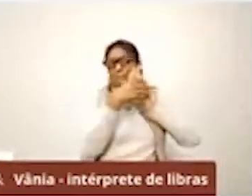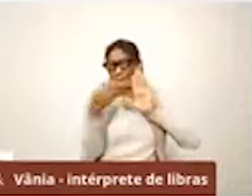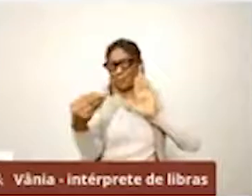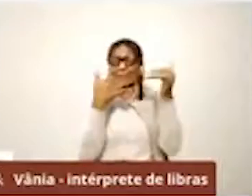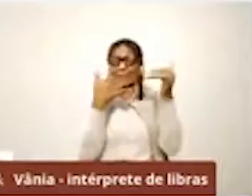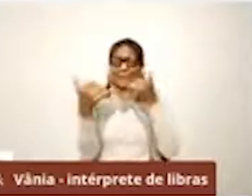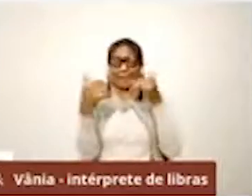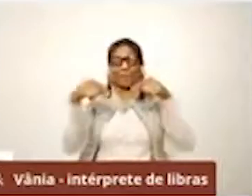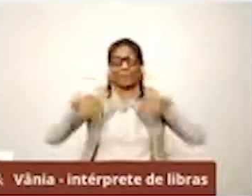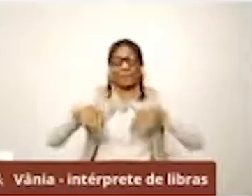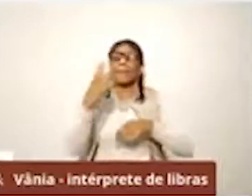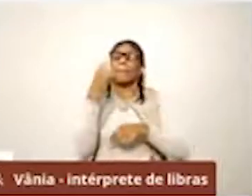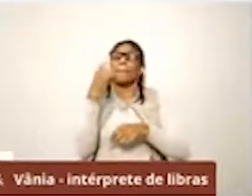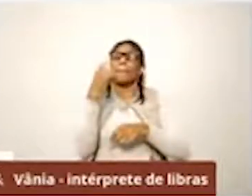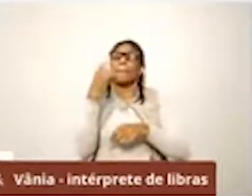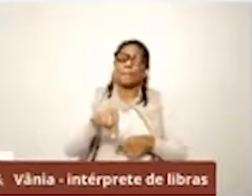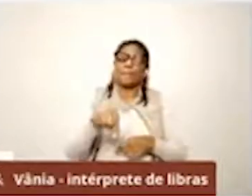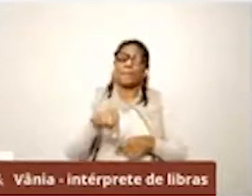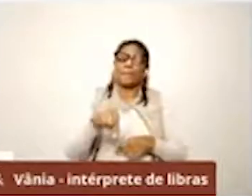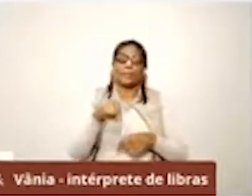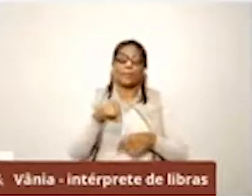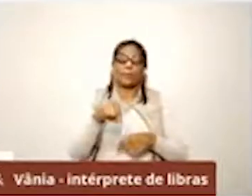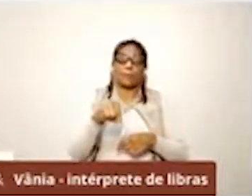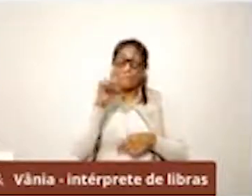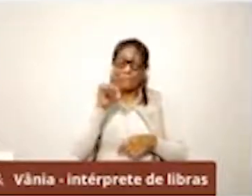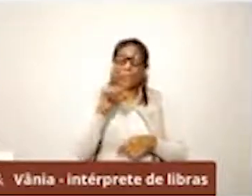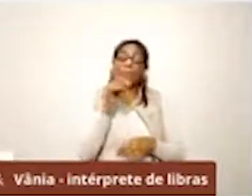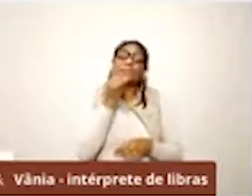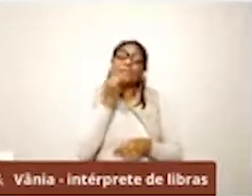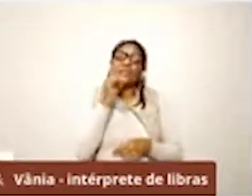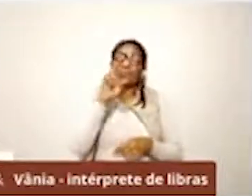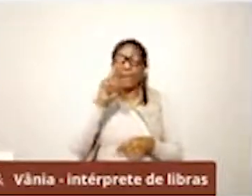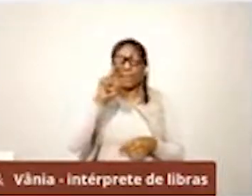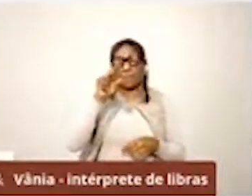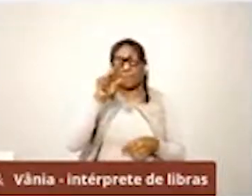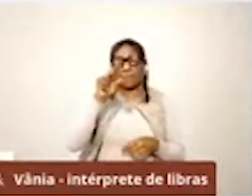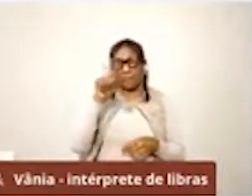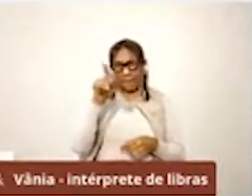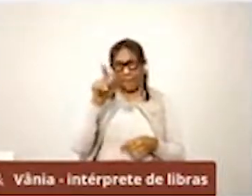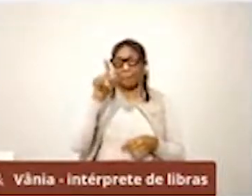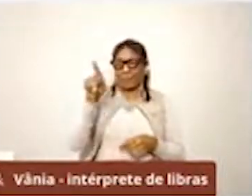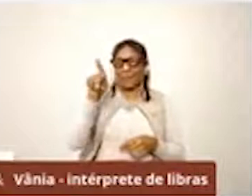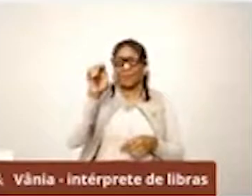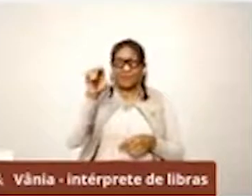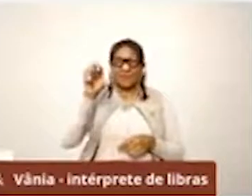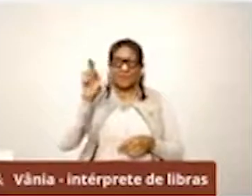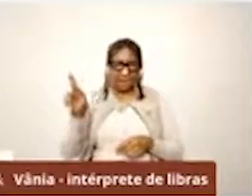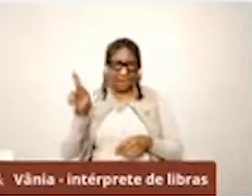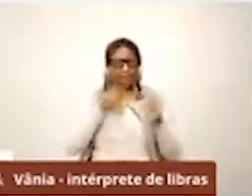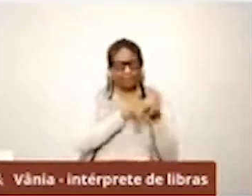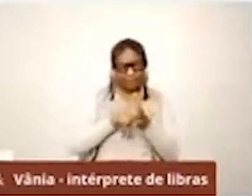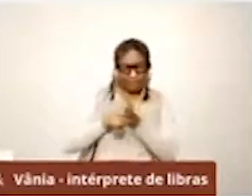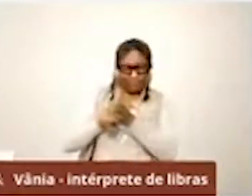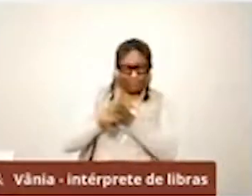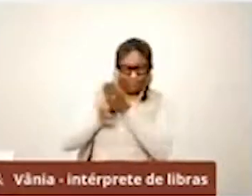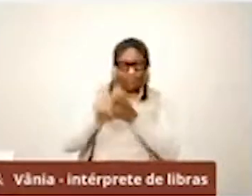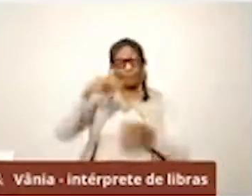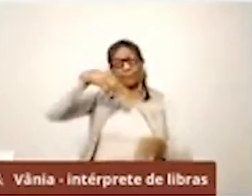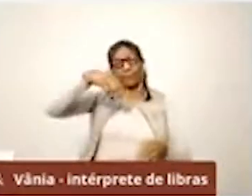1.000 testes diários do RT-PCR, que é o exame molecular. É aquele capaz de,